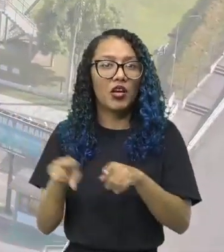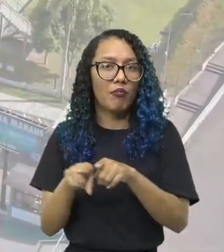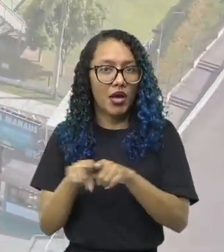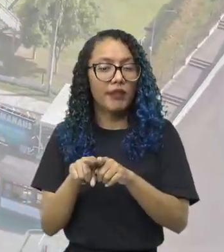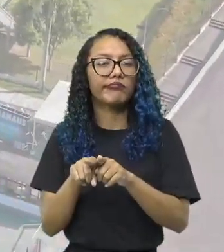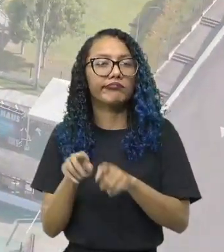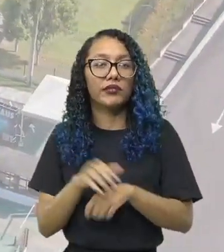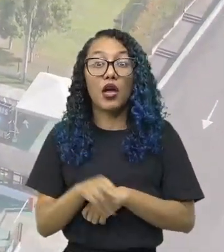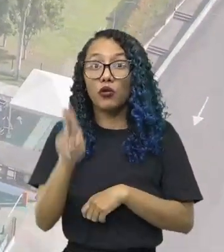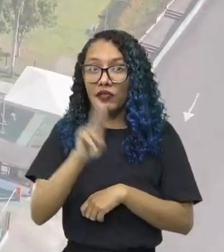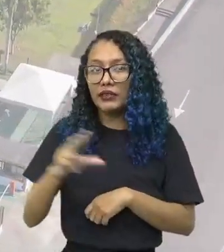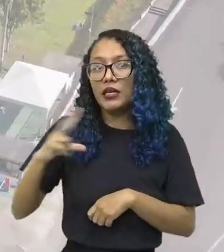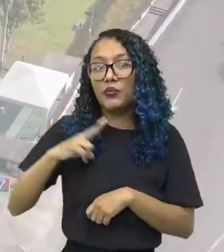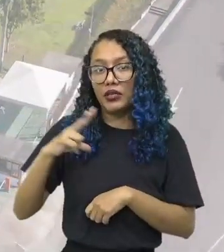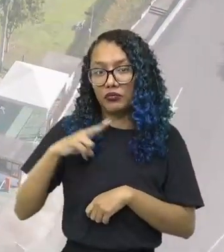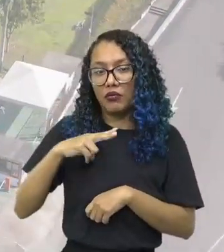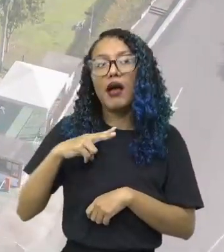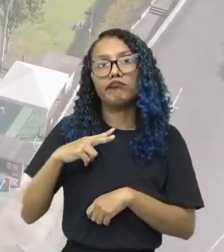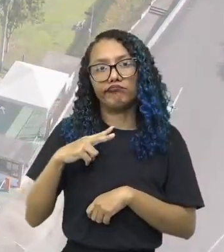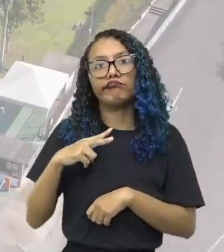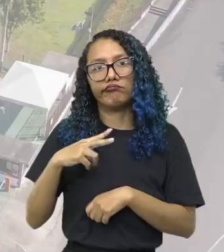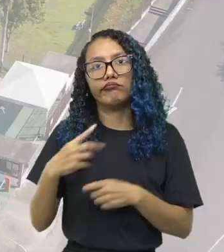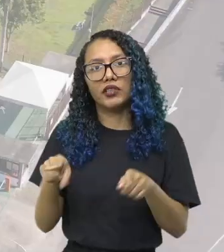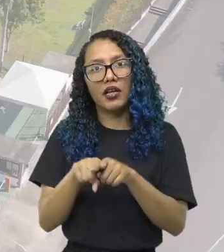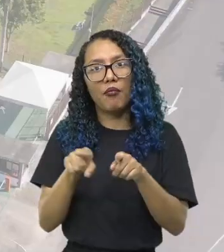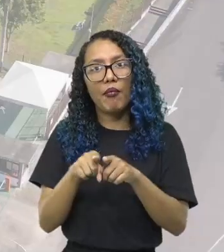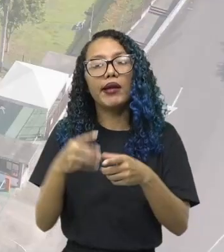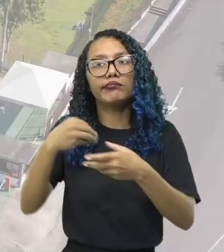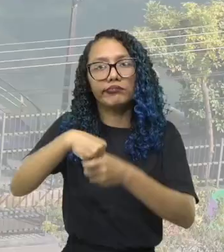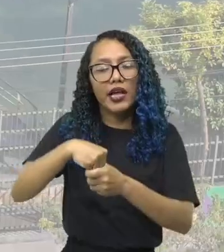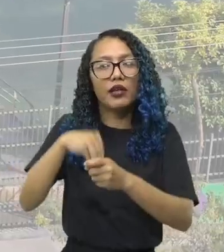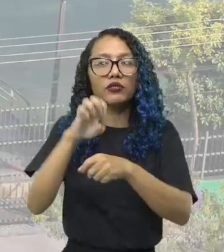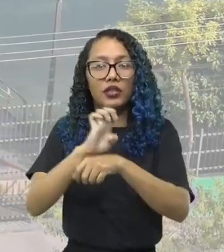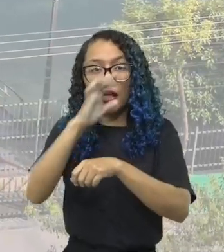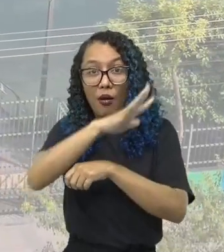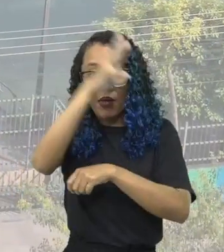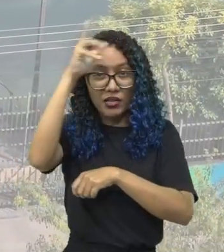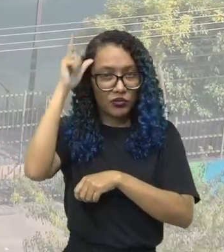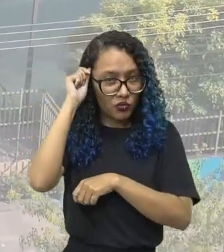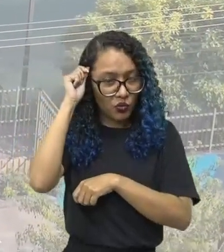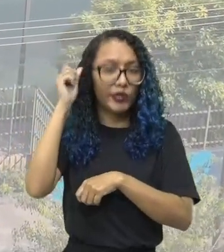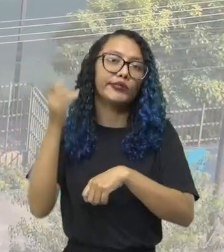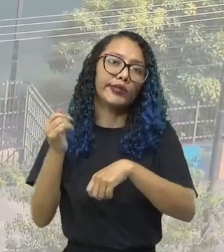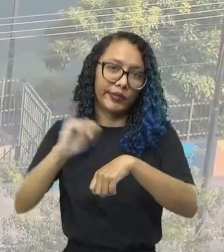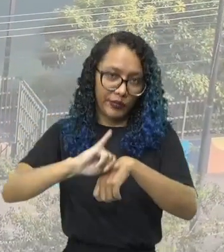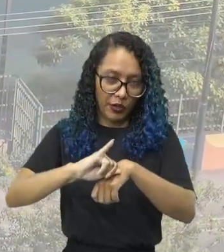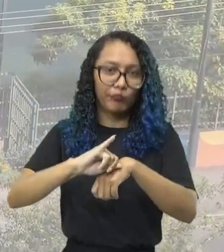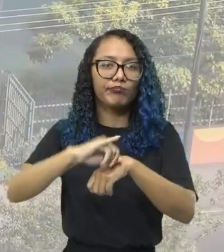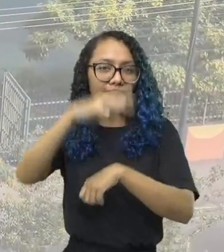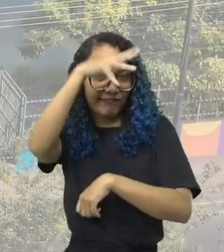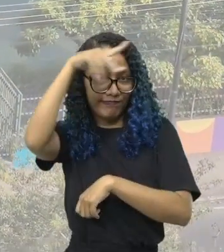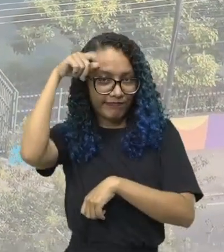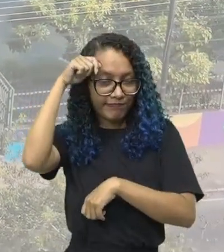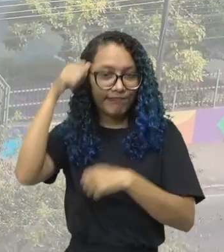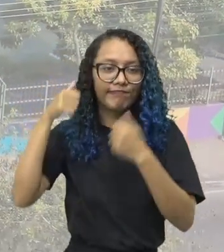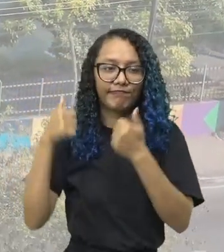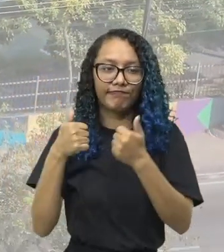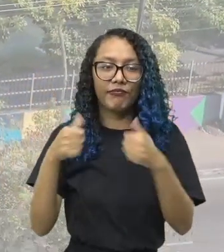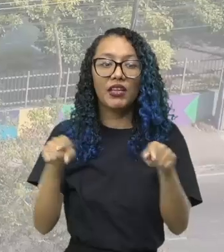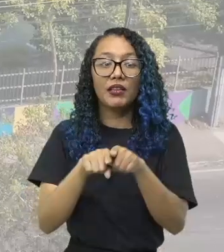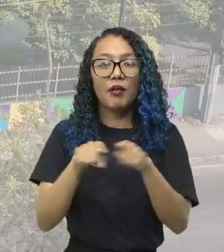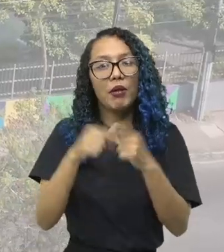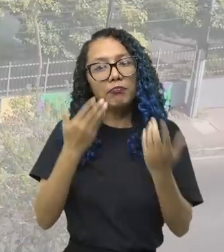privada, também localizada no estado do Amazonas, aqui na capital, né? Em Manaus. A Lagoa